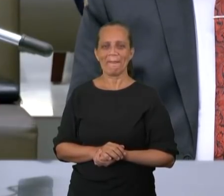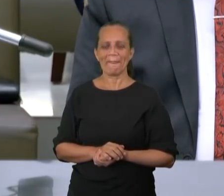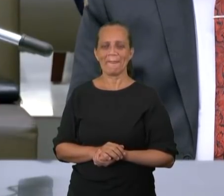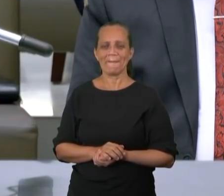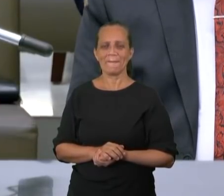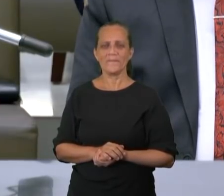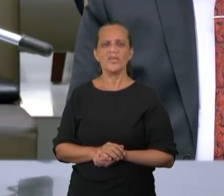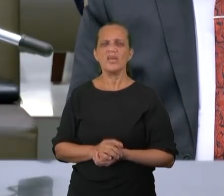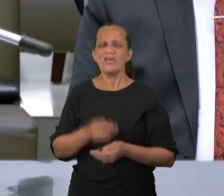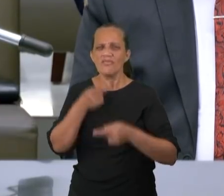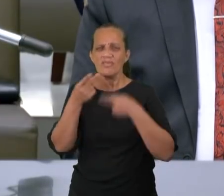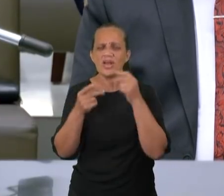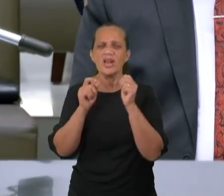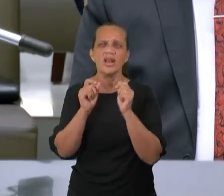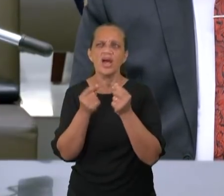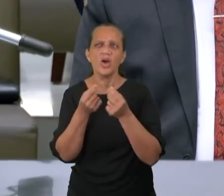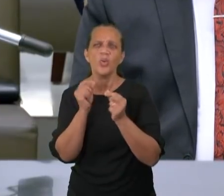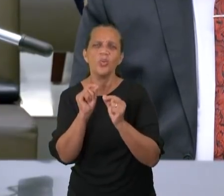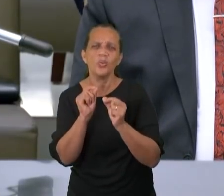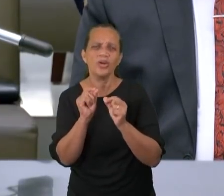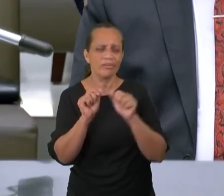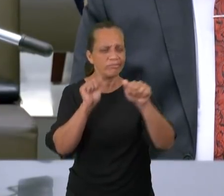Mas o que dizer de Ana?